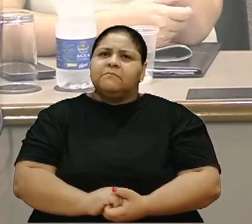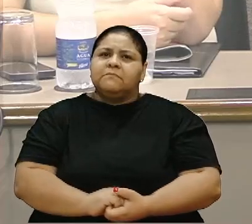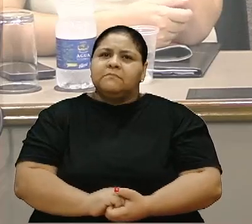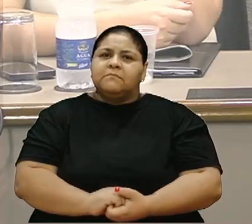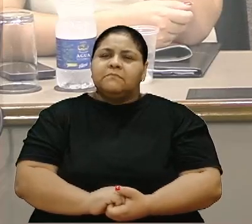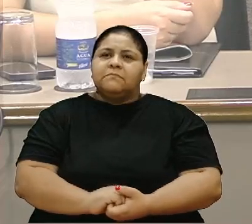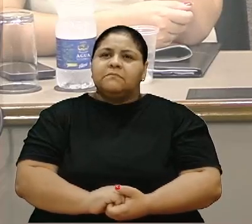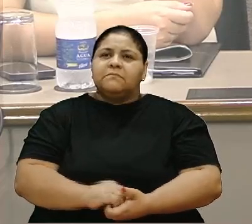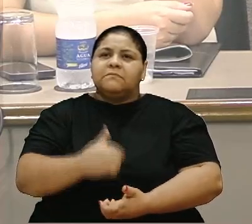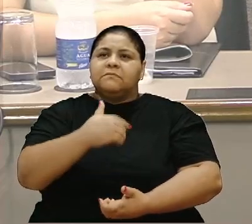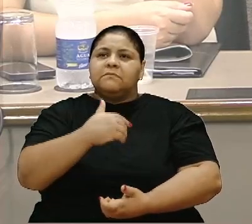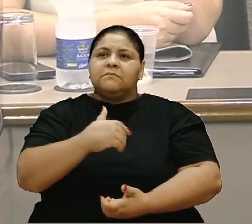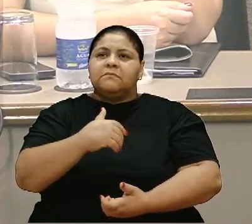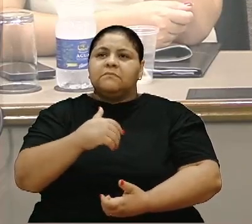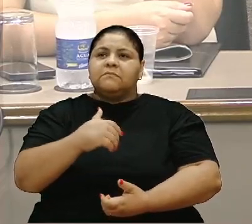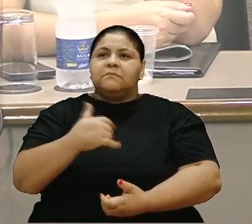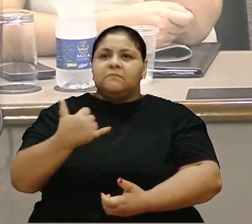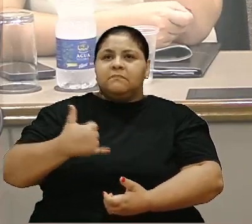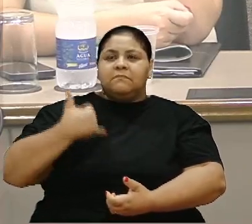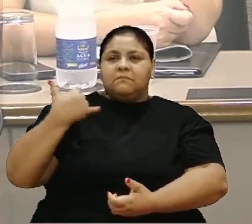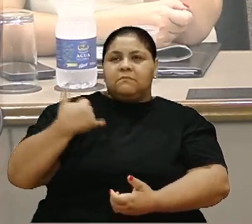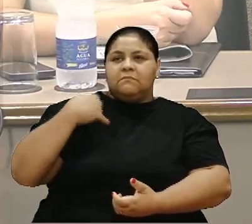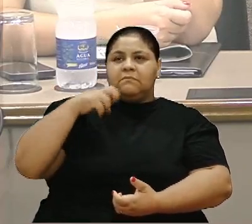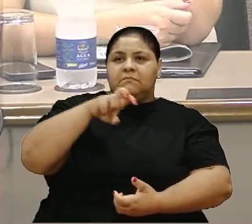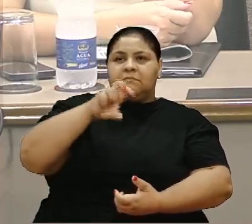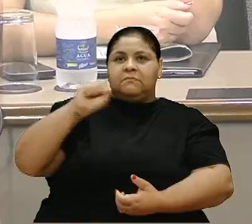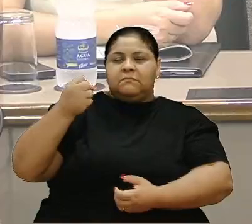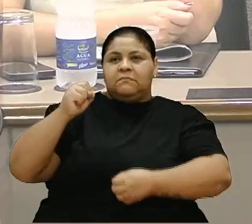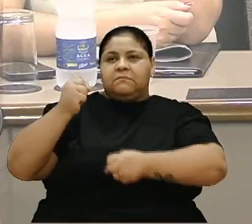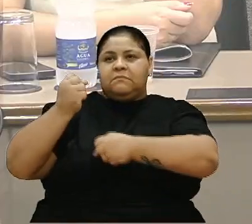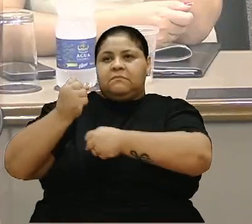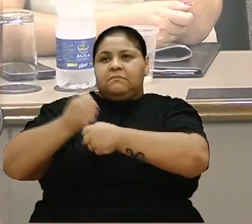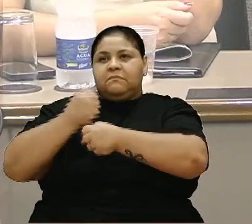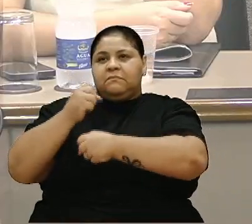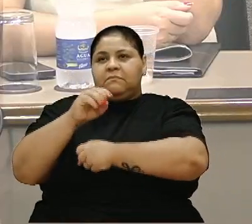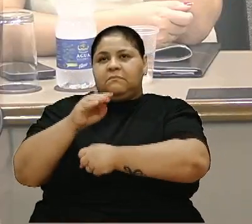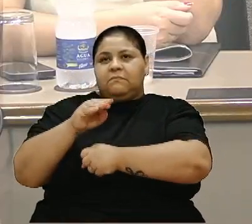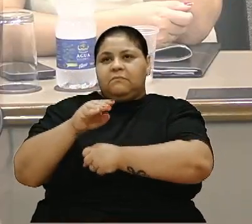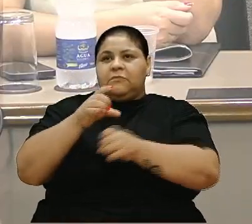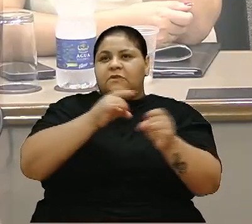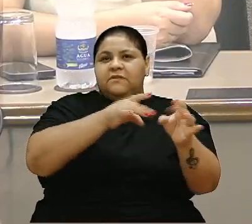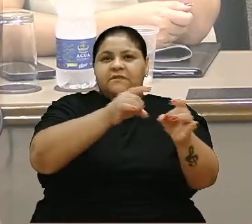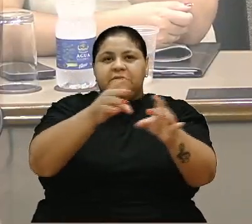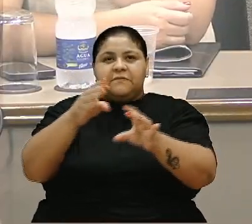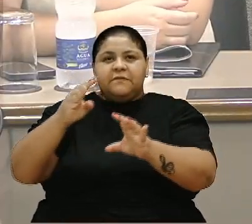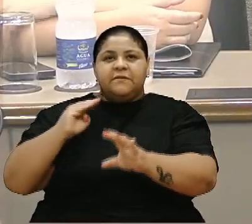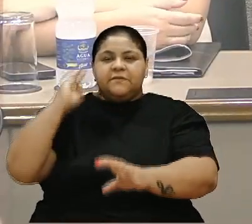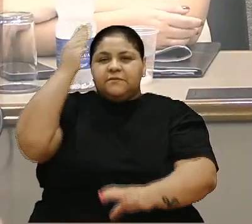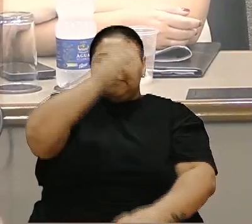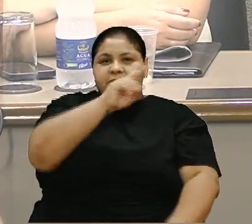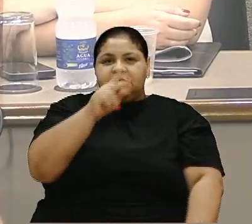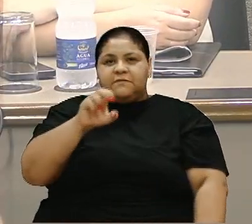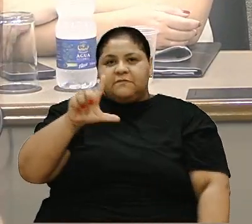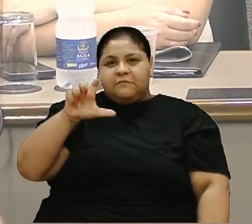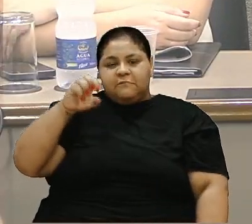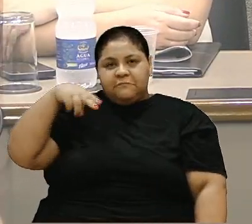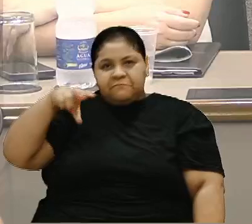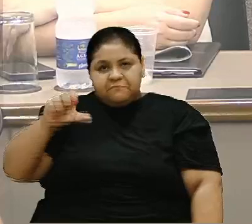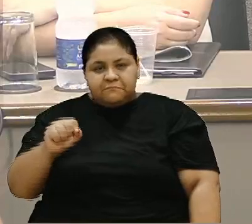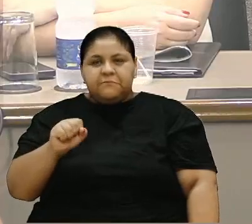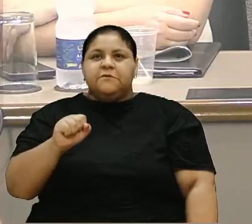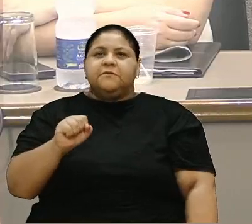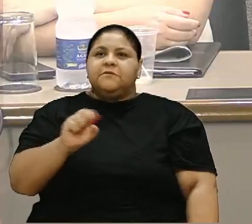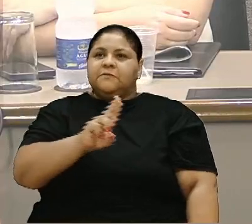pela passagem dos 51 anos do BRIC Santa Helena, um marco de dedicação e compromisso com nossa cidade. Destaco, então, aí o nome